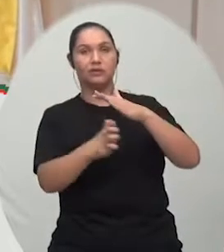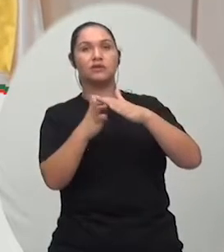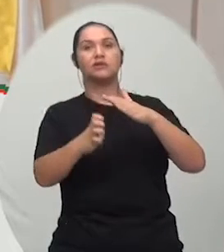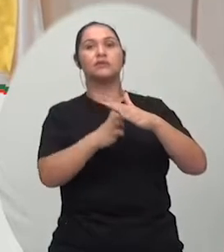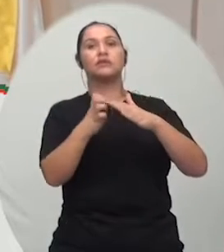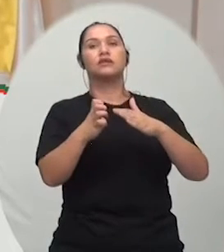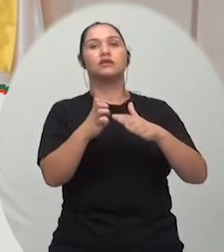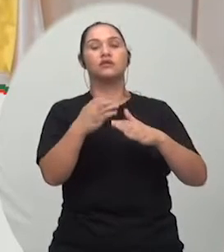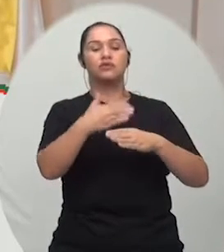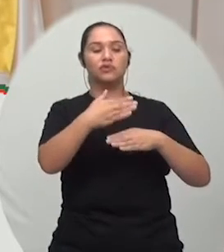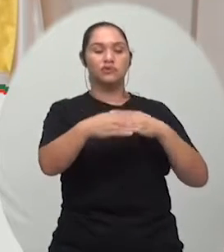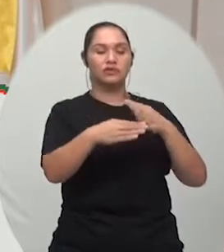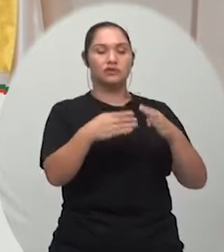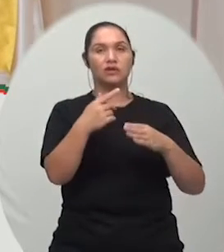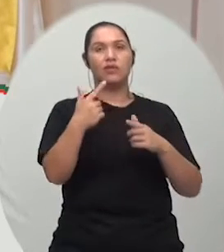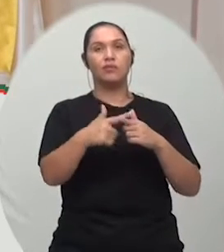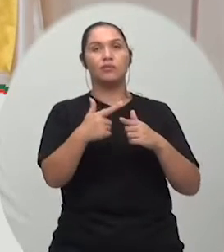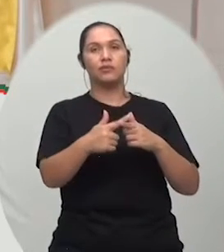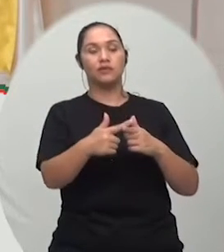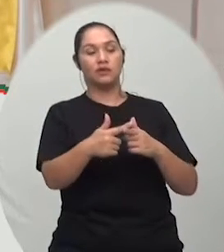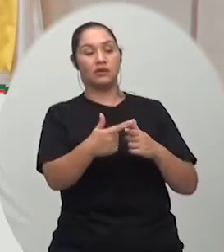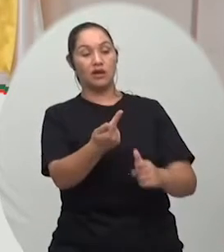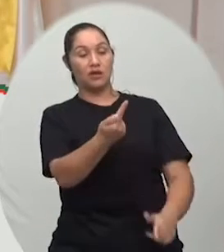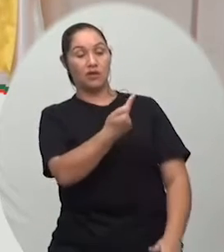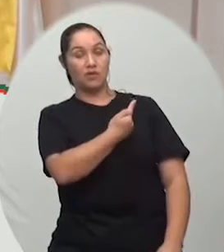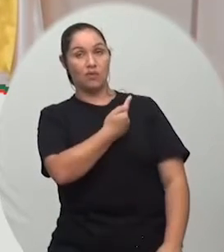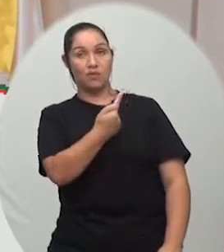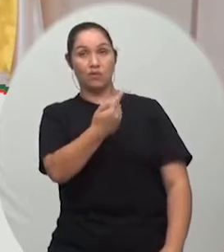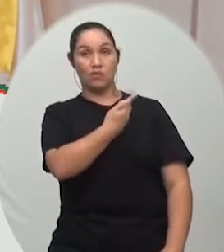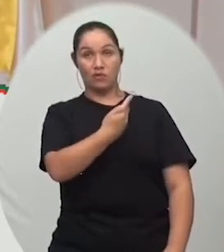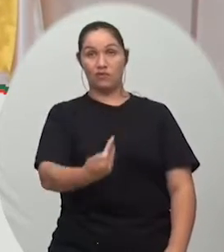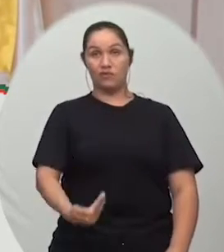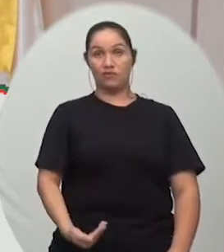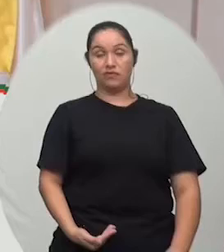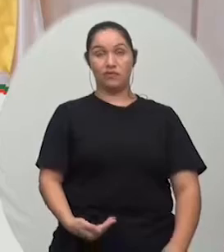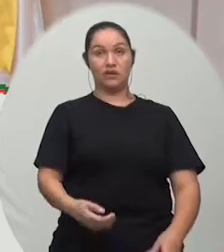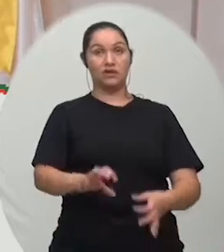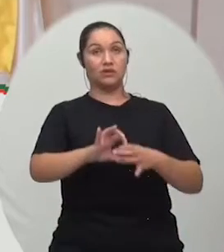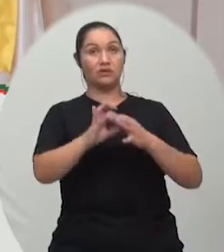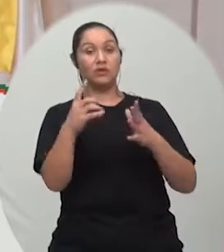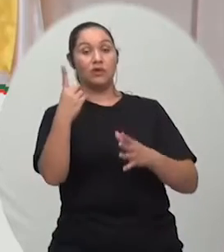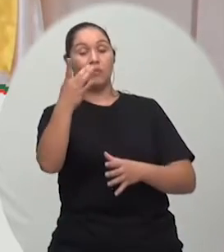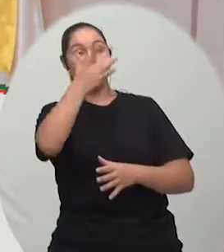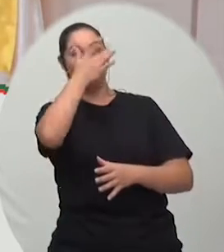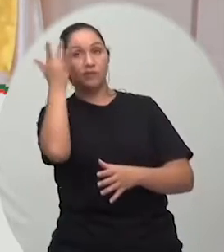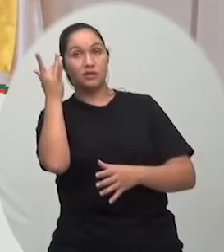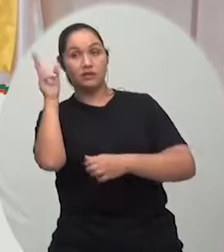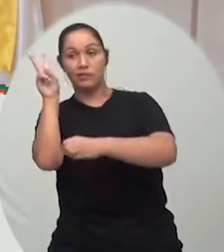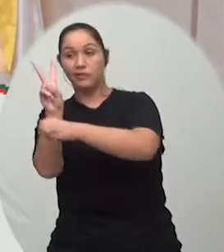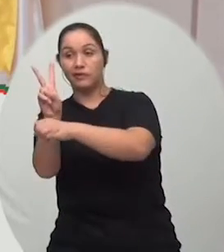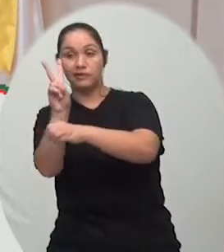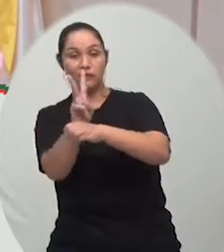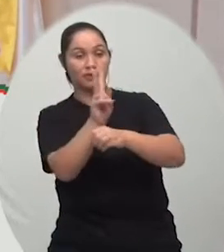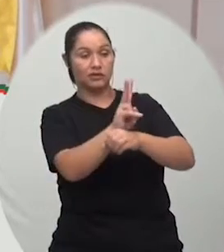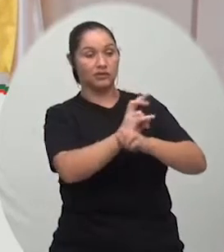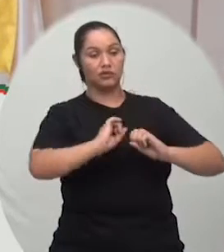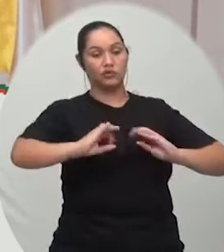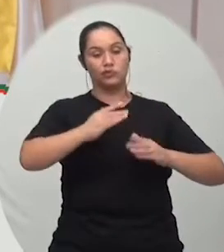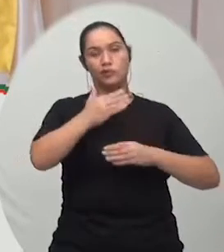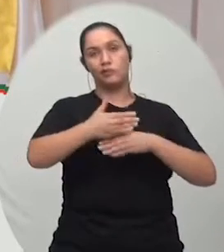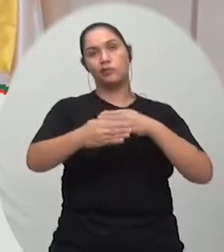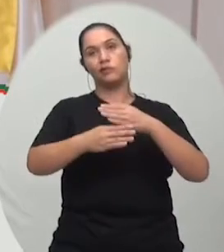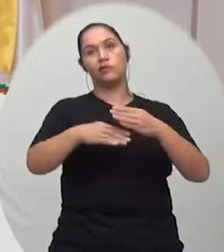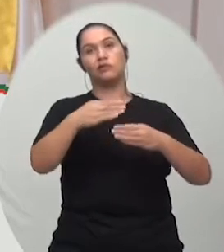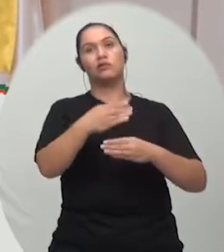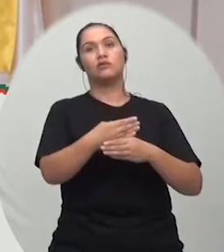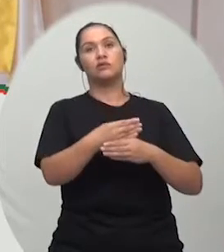governo disponibilizou um funcionário justamente para acompanhar o serviço de cada empreiteira para ver se os contratos estão de fato